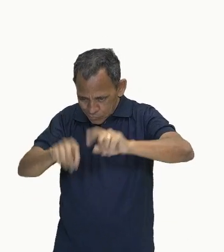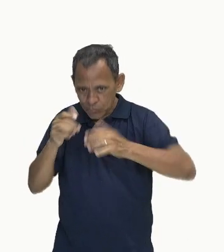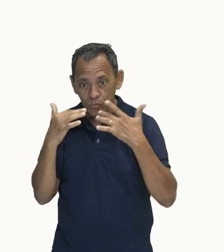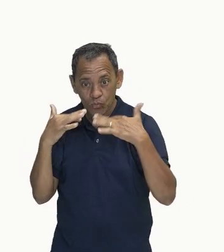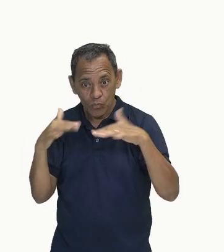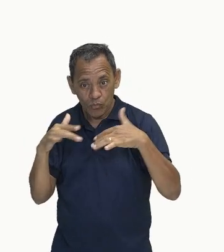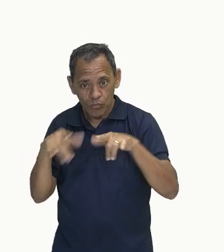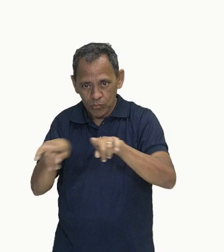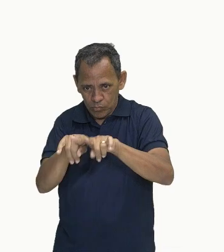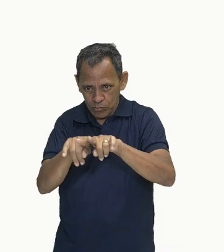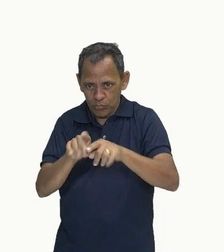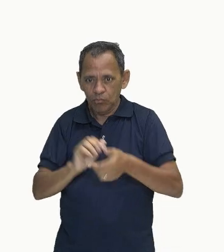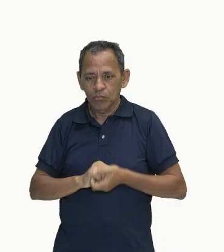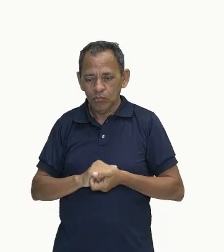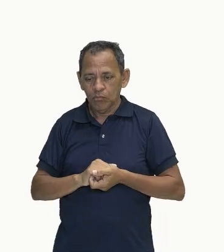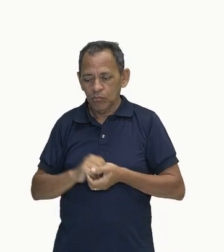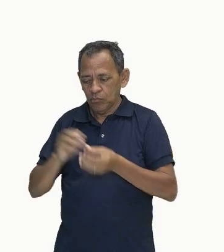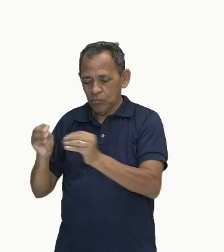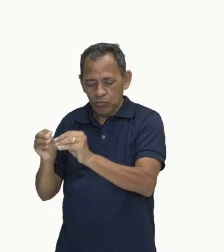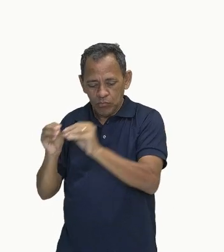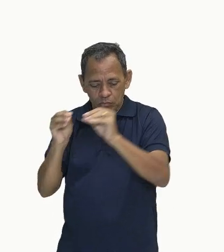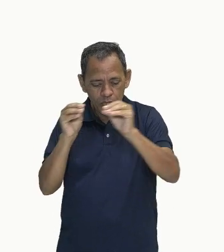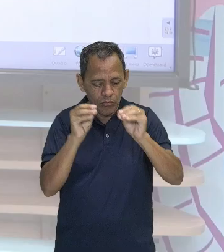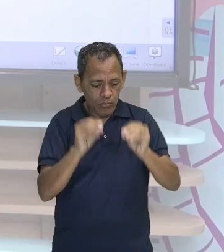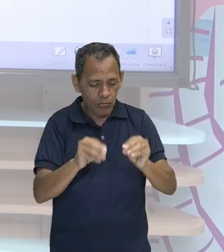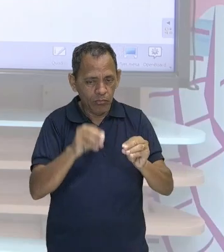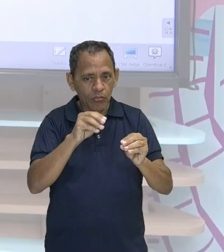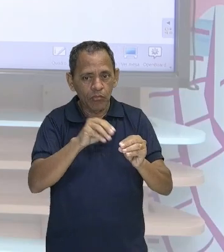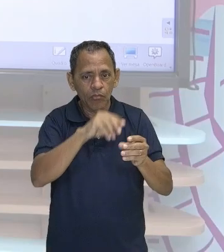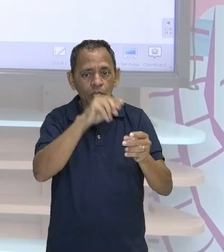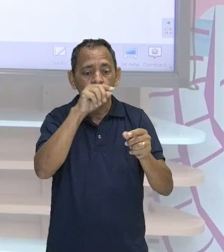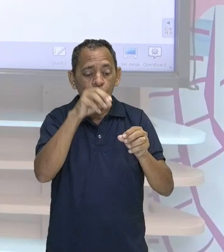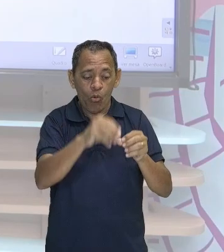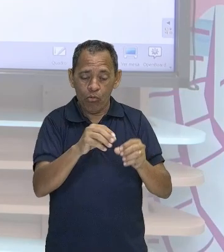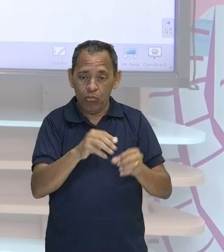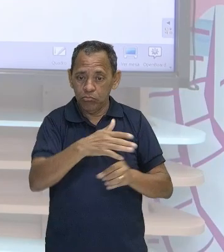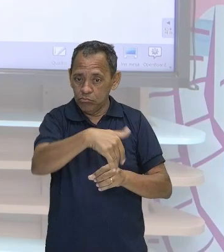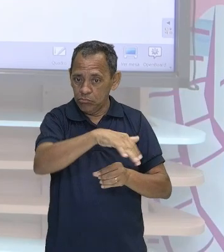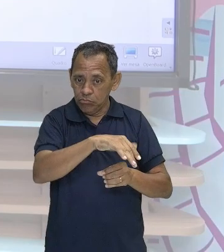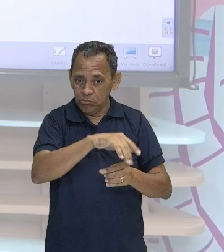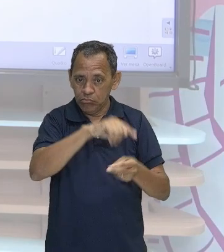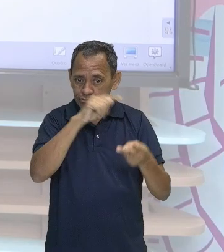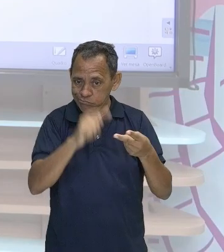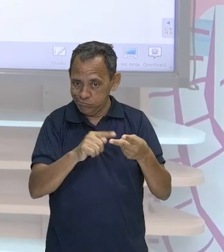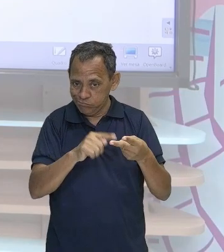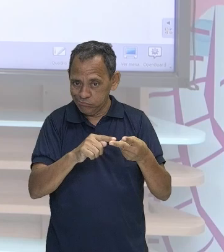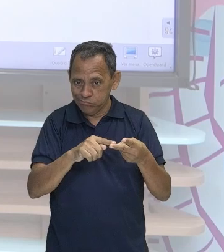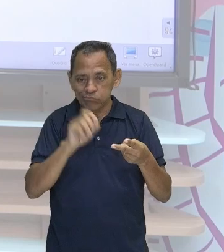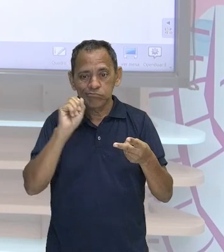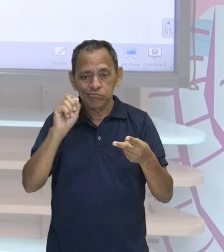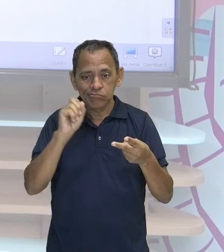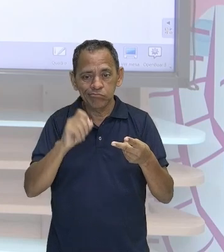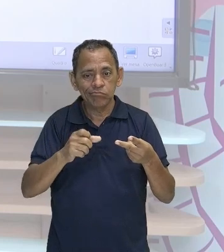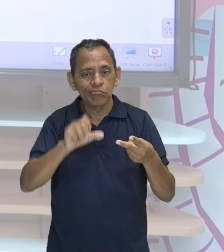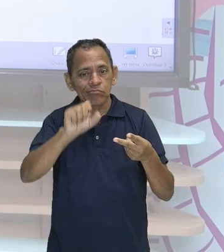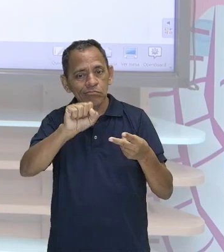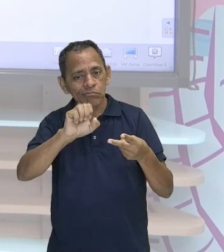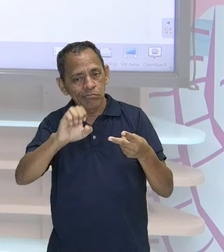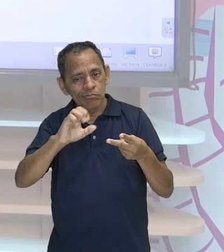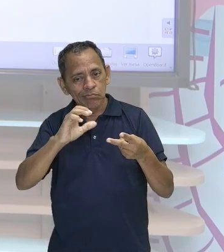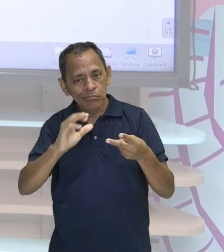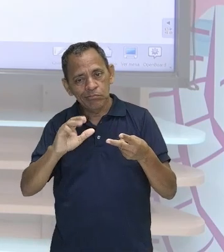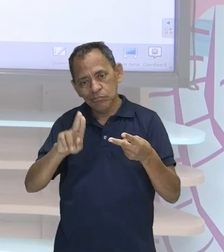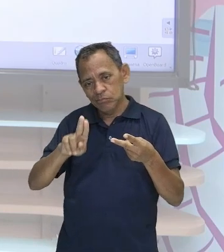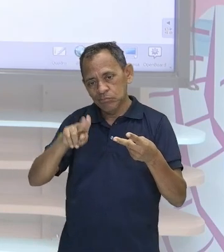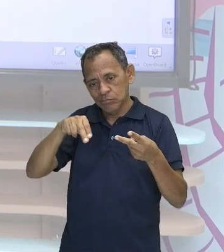E vou encaminhar essa matéria-prima para um outro setor da economia. Qual é esse setor? O